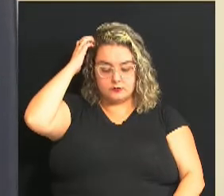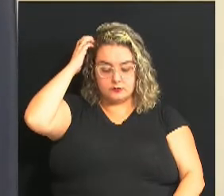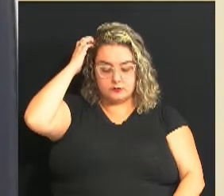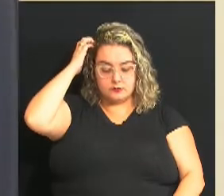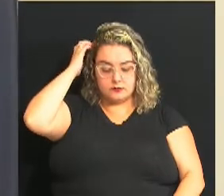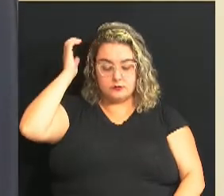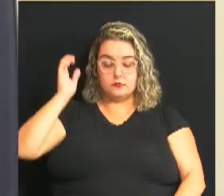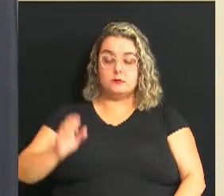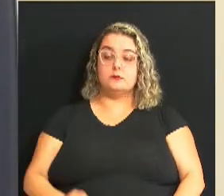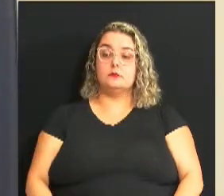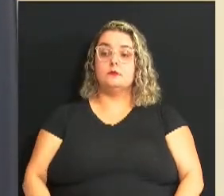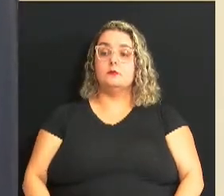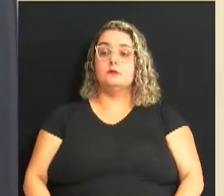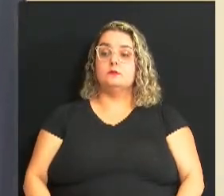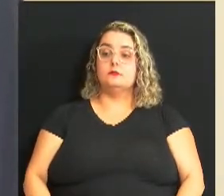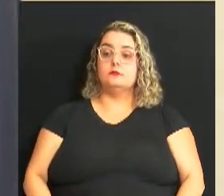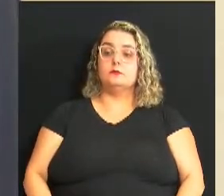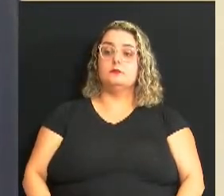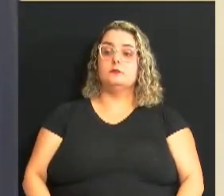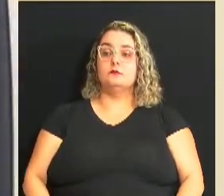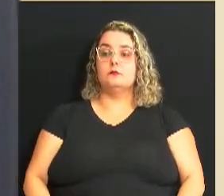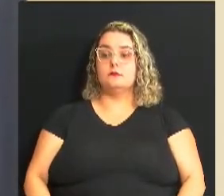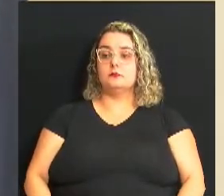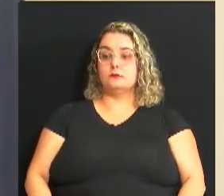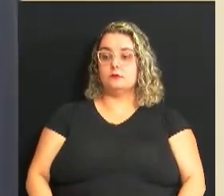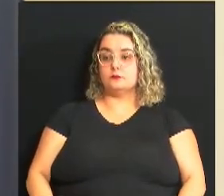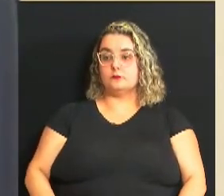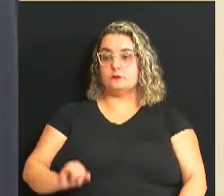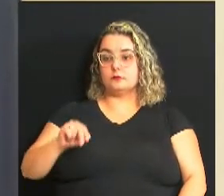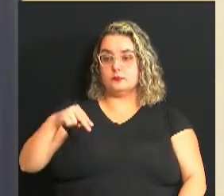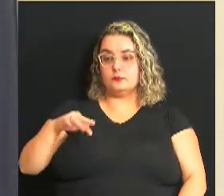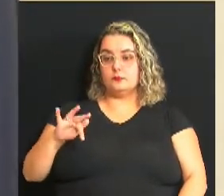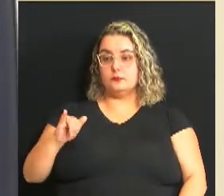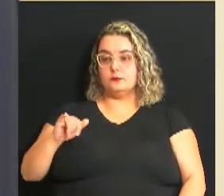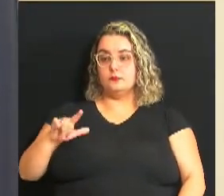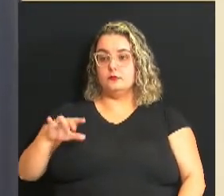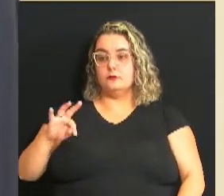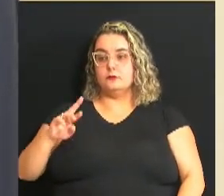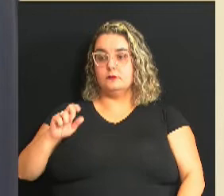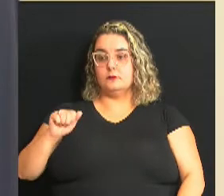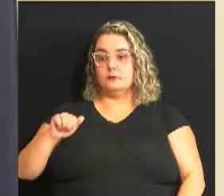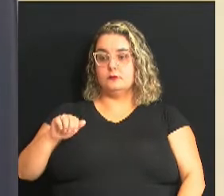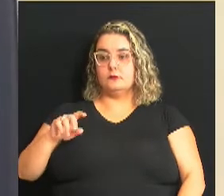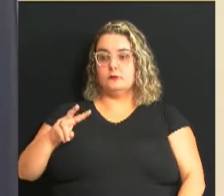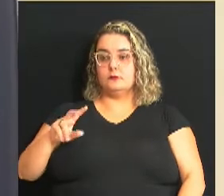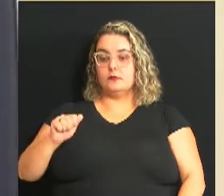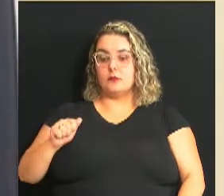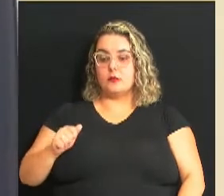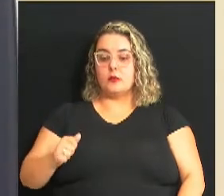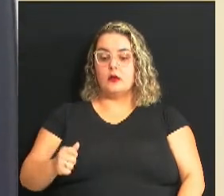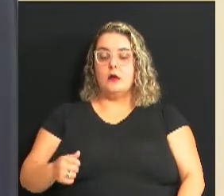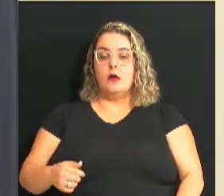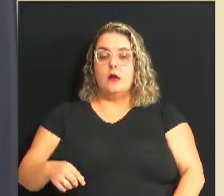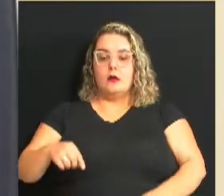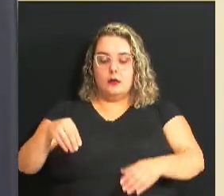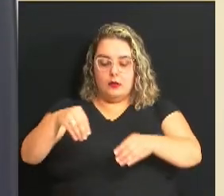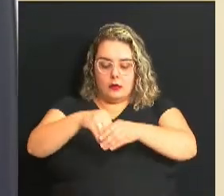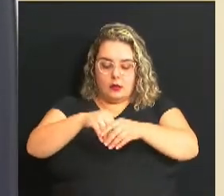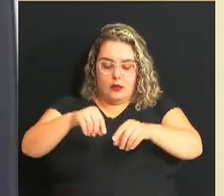ele vazava infiltrava, muito obrigado, dentro da sala de teatro. Então, toda essa parte